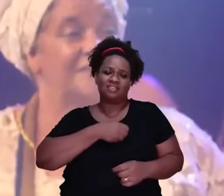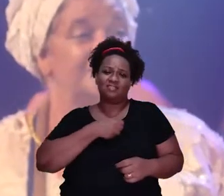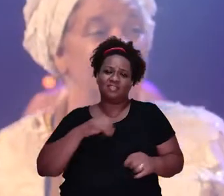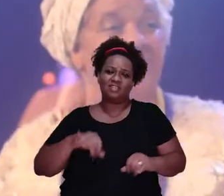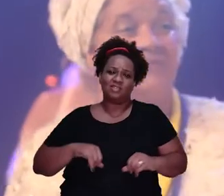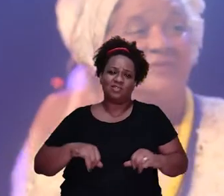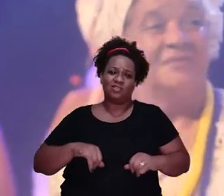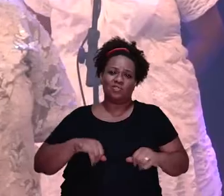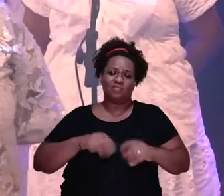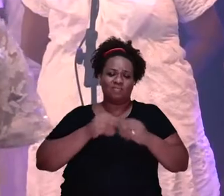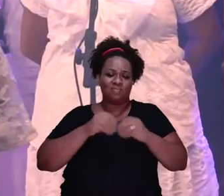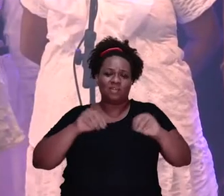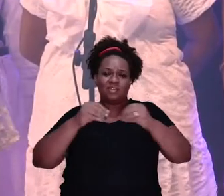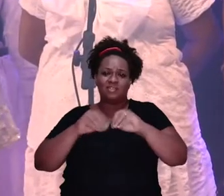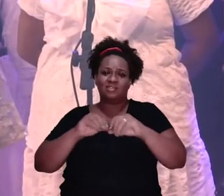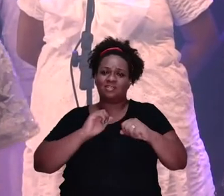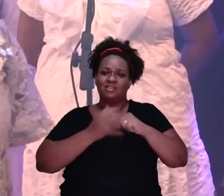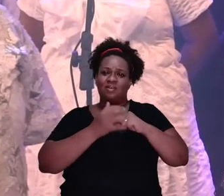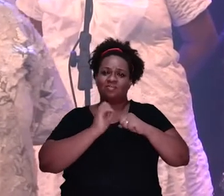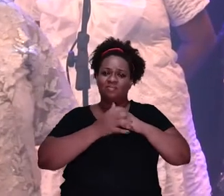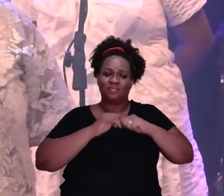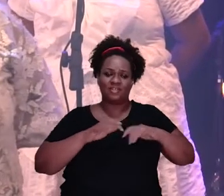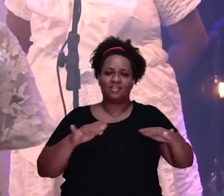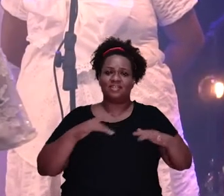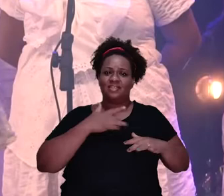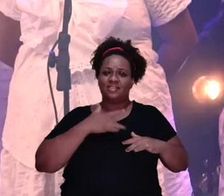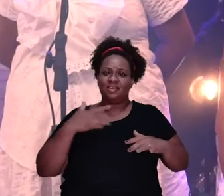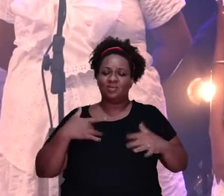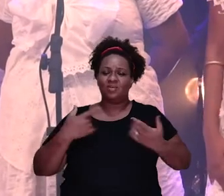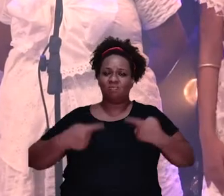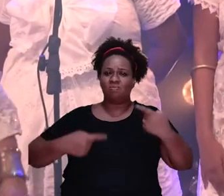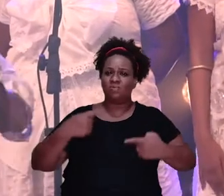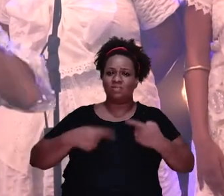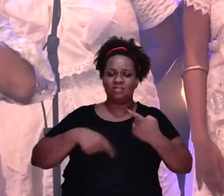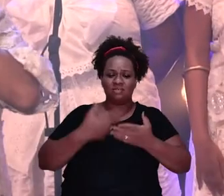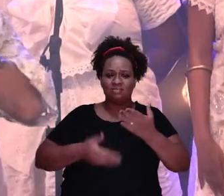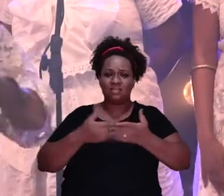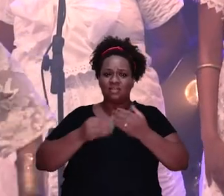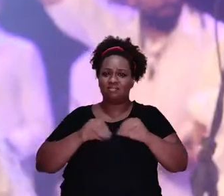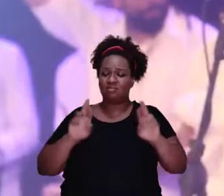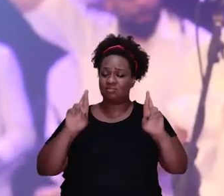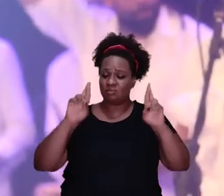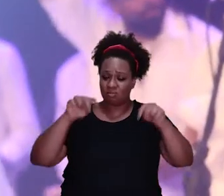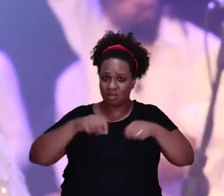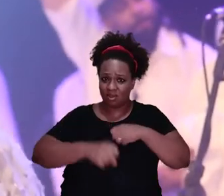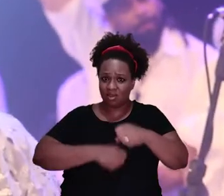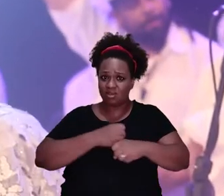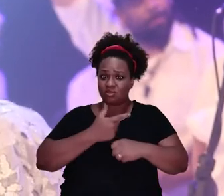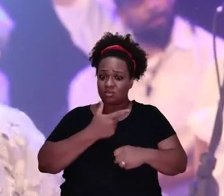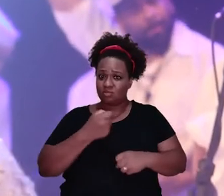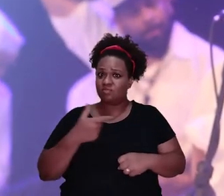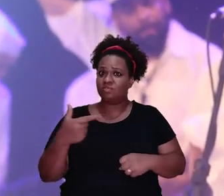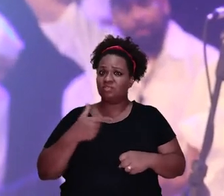infelizmente nós vivemos as mazelas das pandemias a da saúde e da política que eu espero que nesse